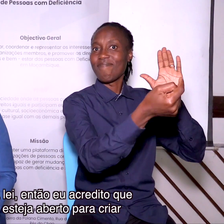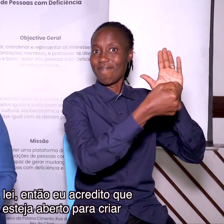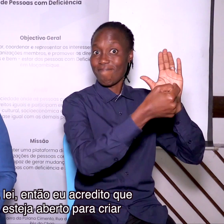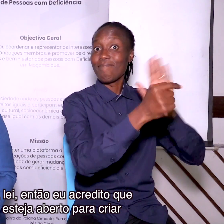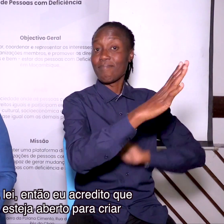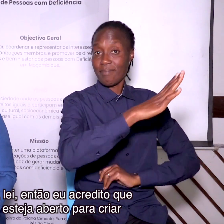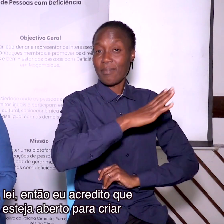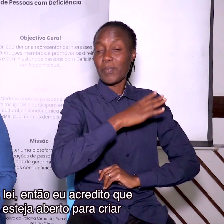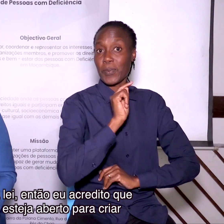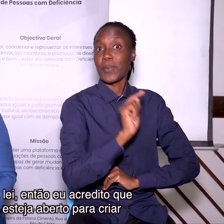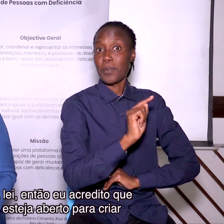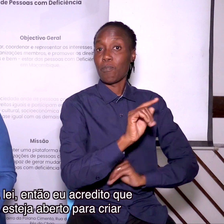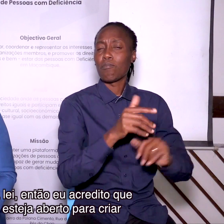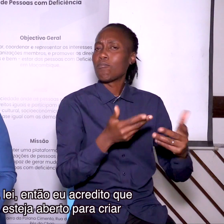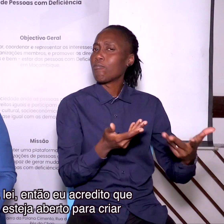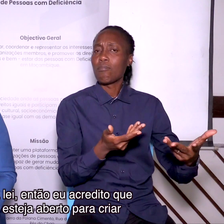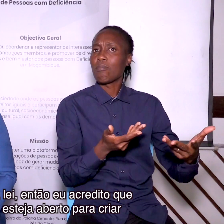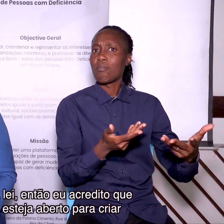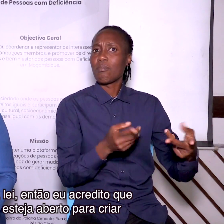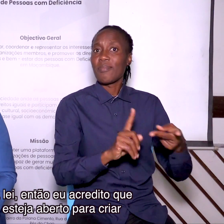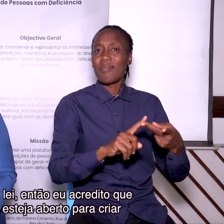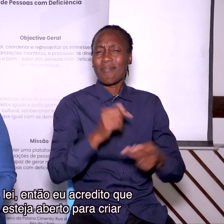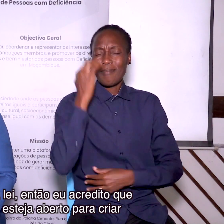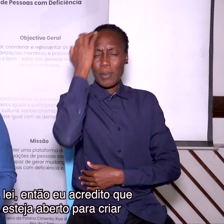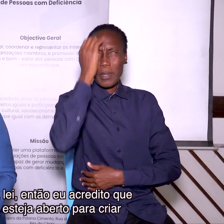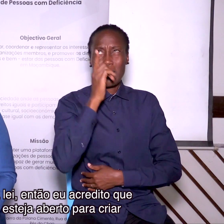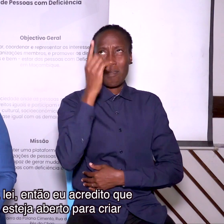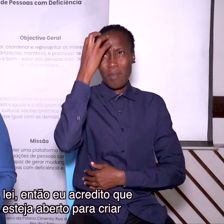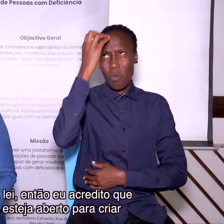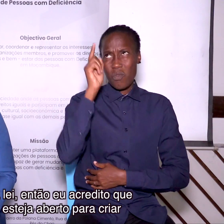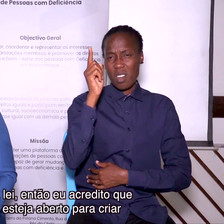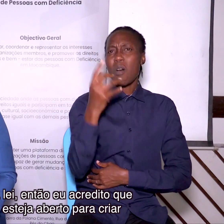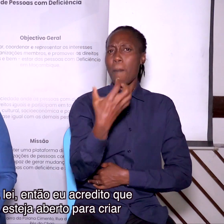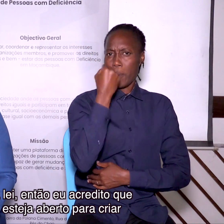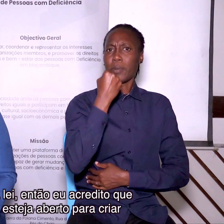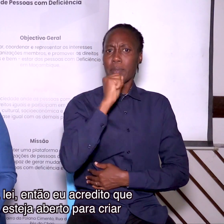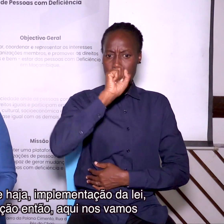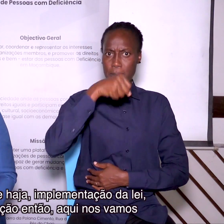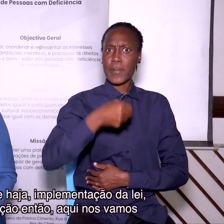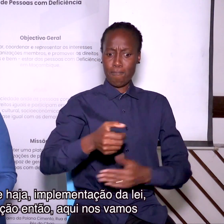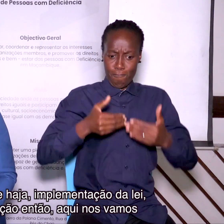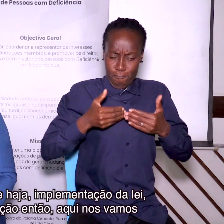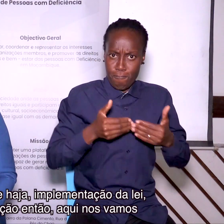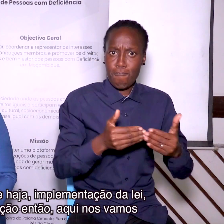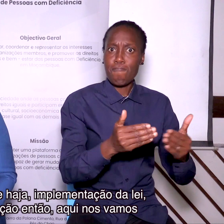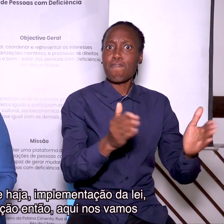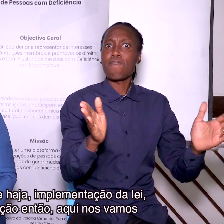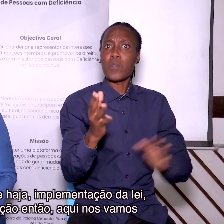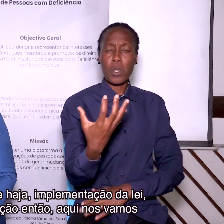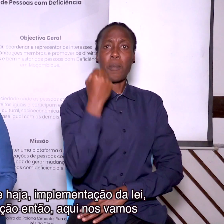então acredito que o governo ele esteja aberto para criar condições